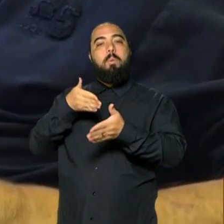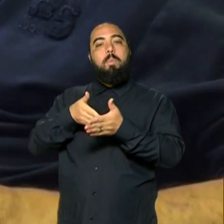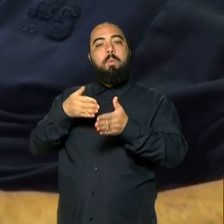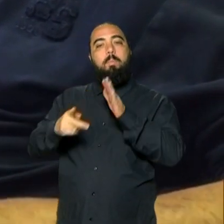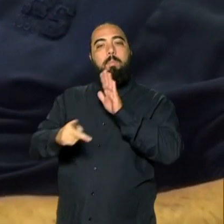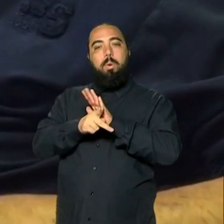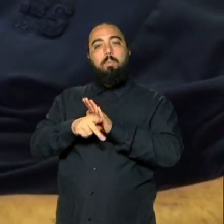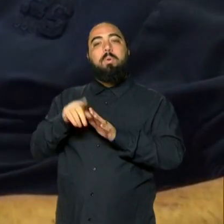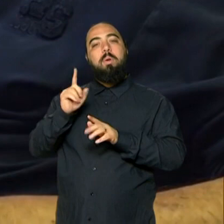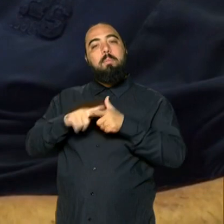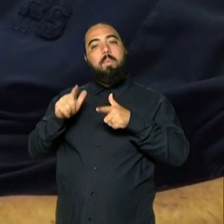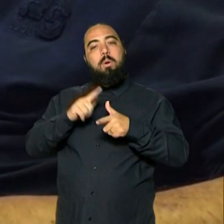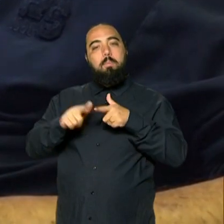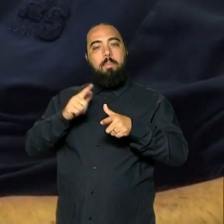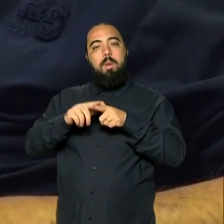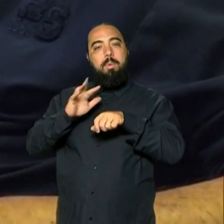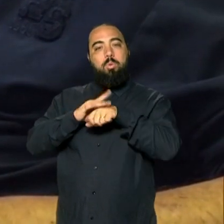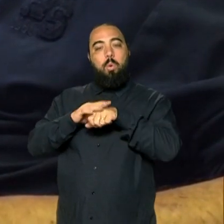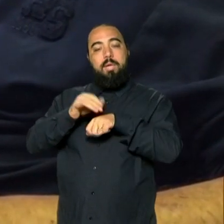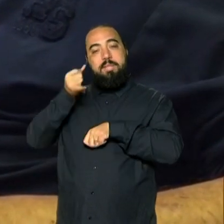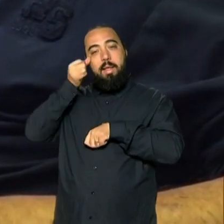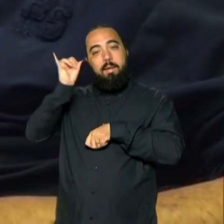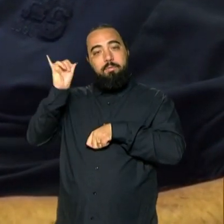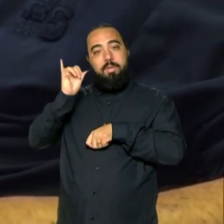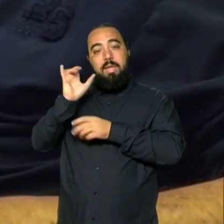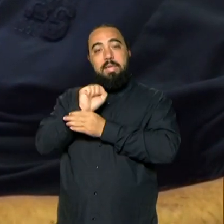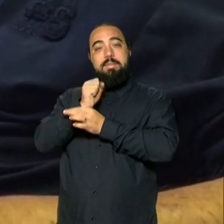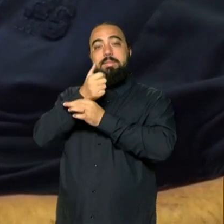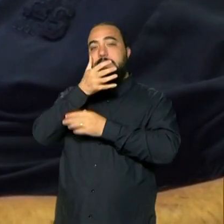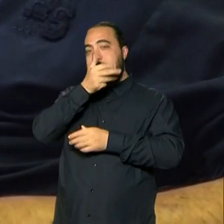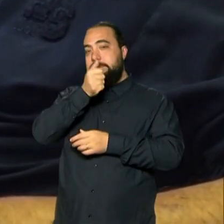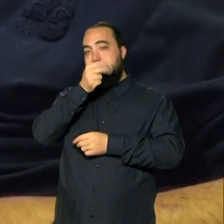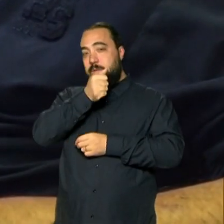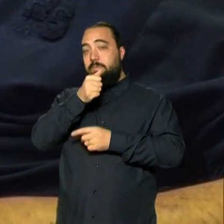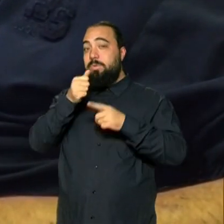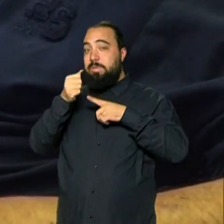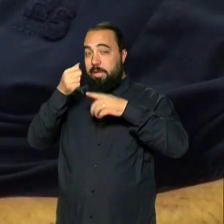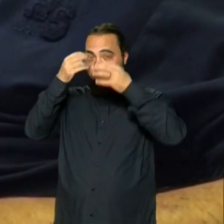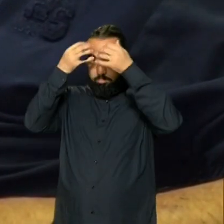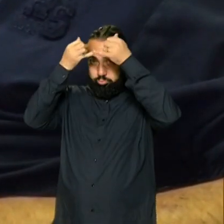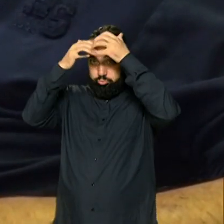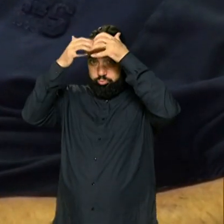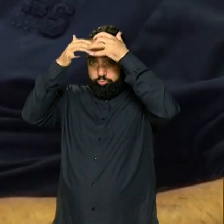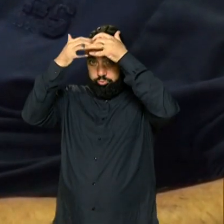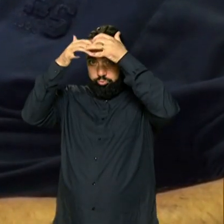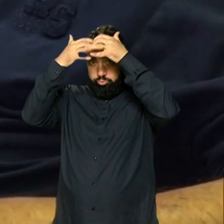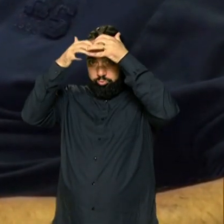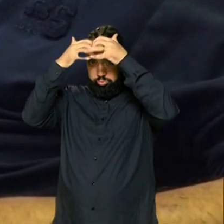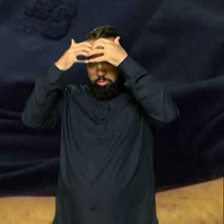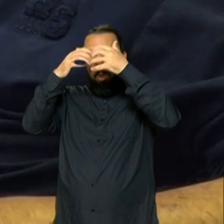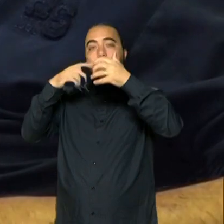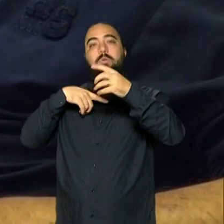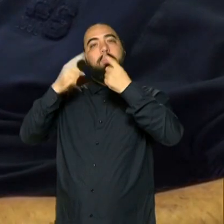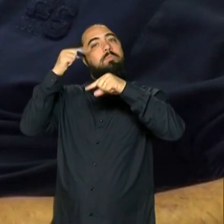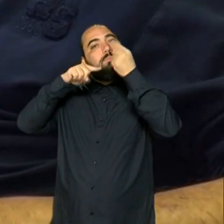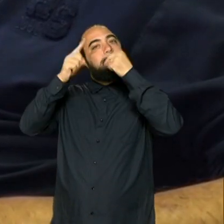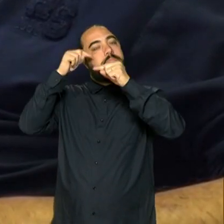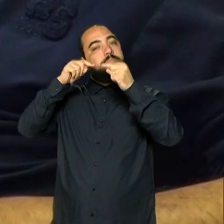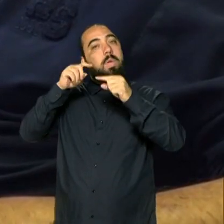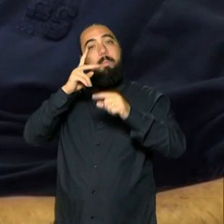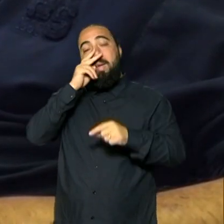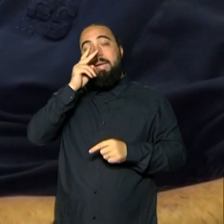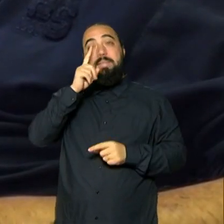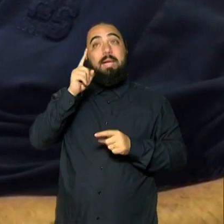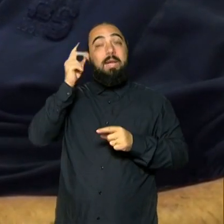para cálcio. E a gente vê que aqui existem muito mais neurônios do que aqui, por exemplo, né? O que significa que a morte de